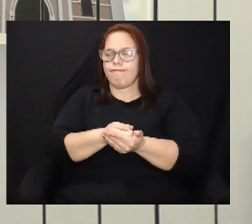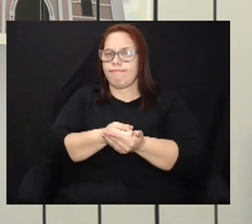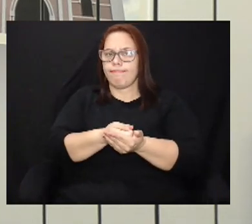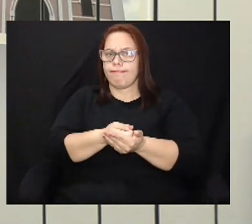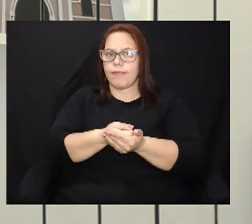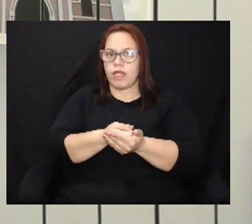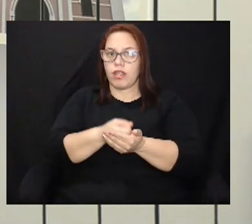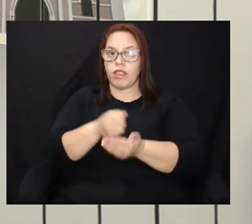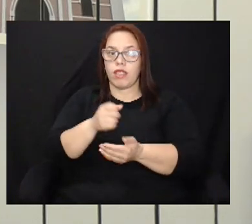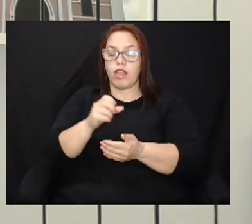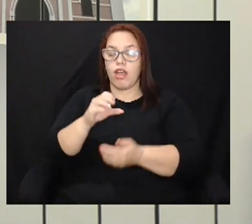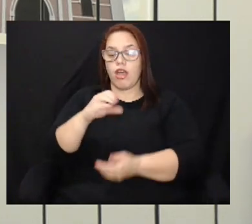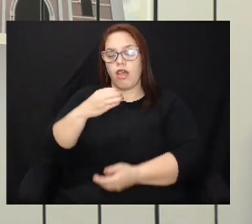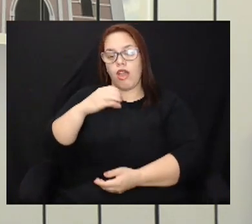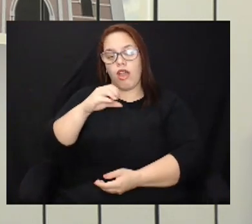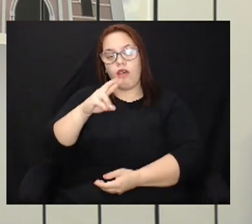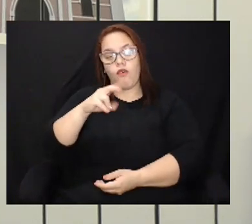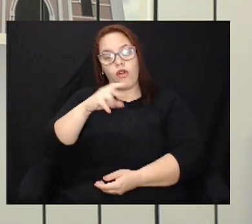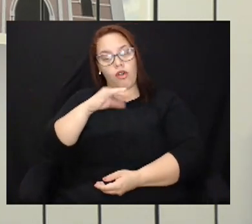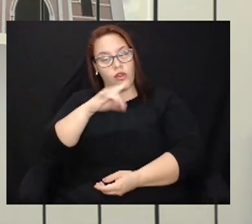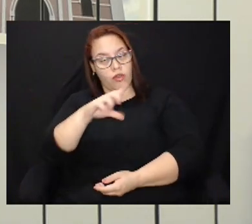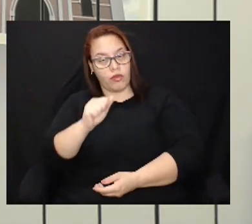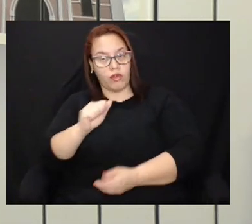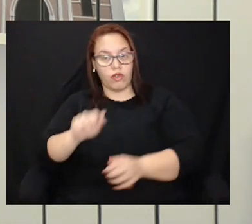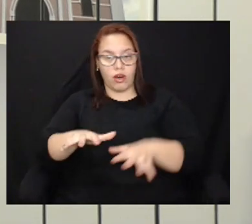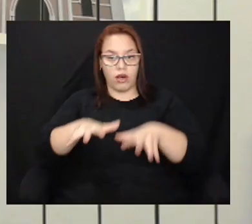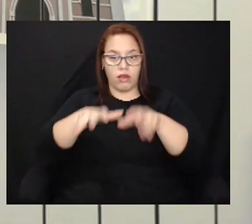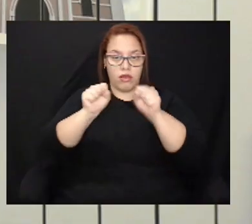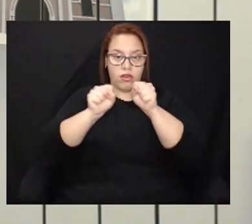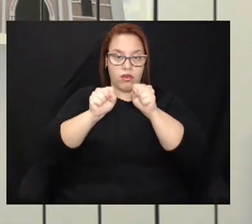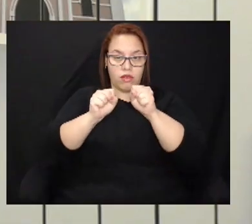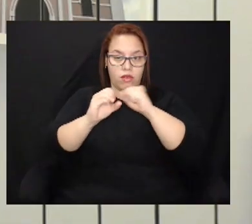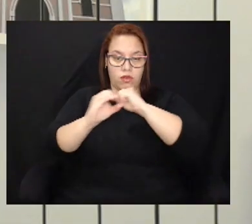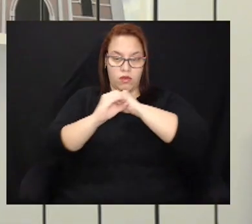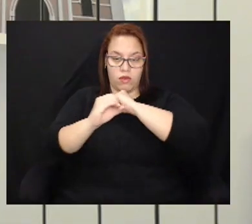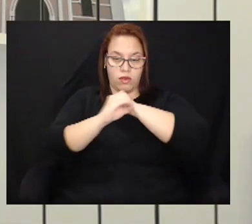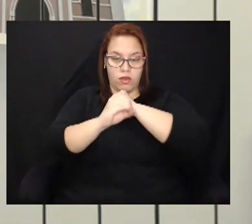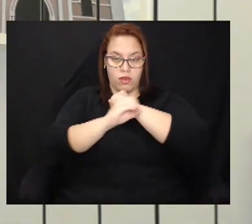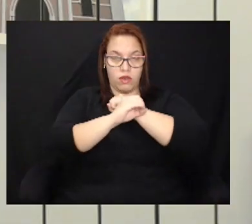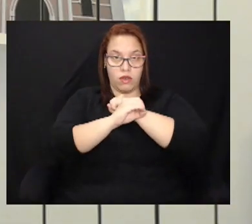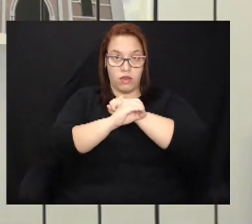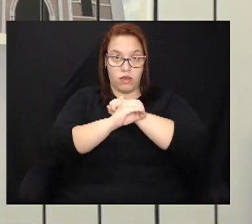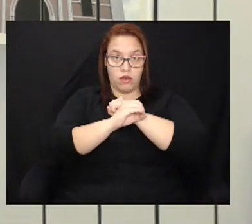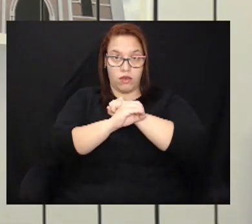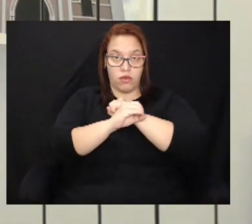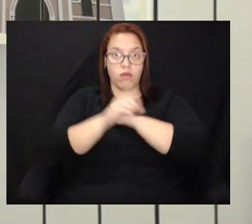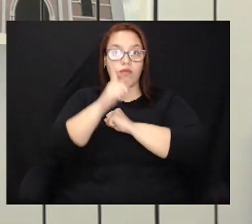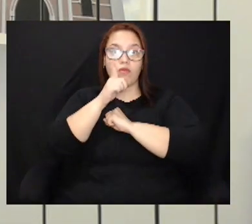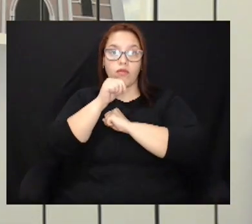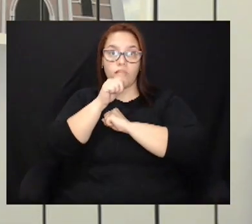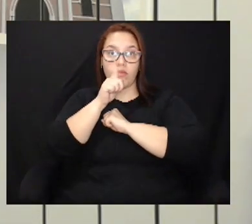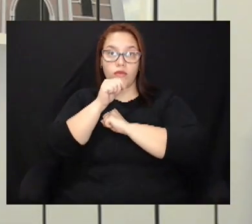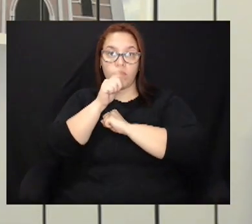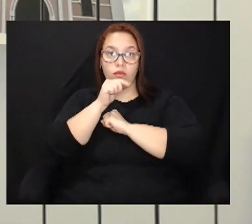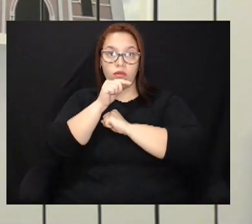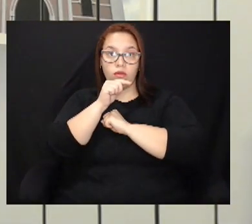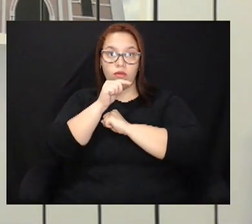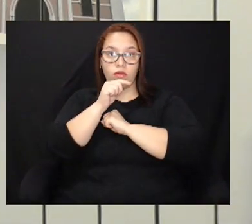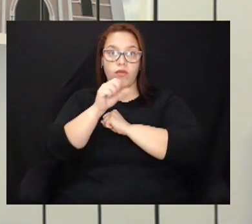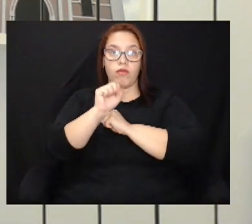válvulas eliminadoras de ar nas tubulações do sistema de abastecimento de água da concessionária